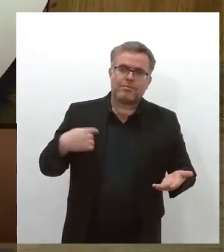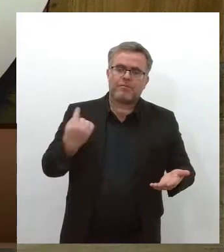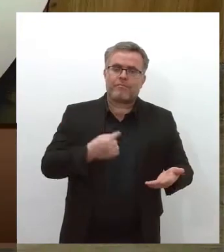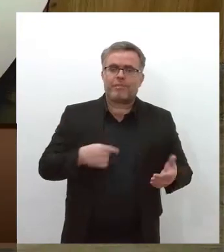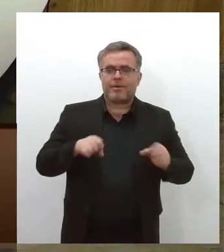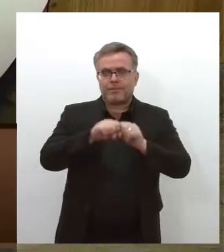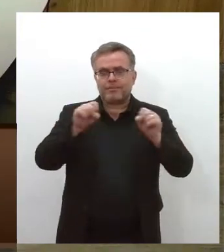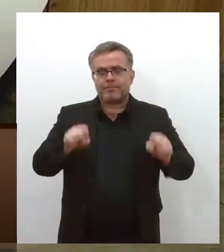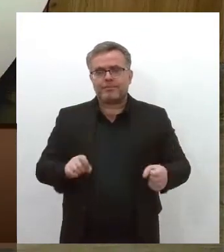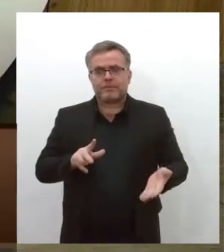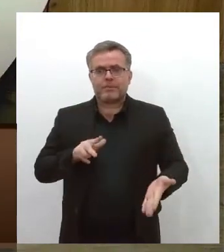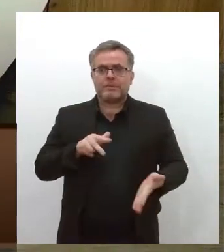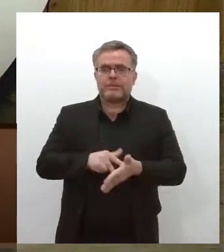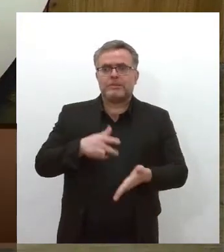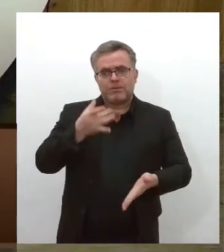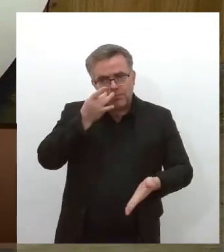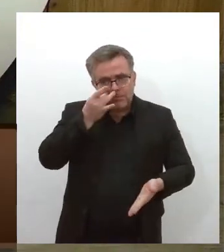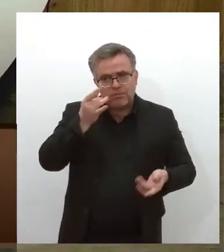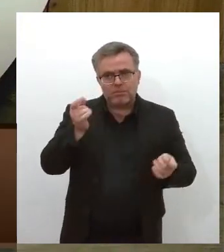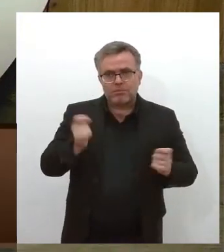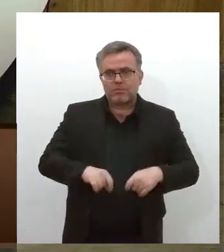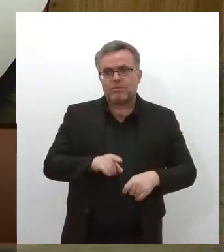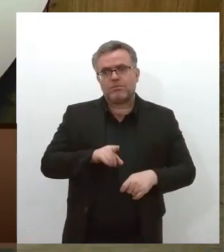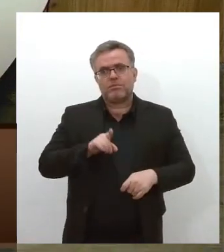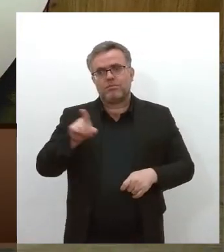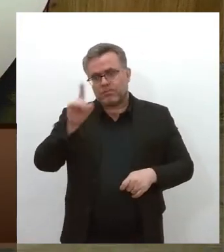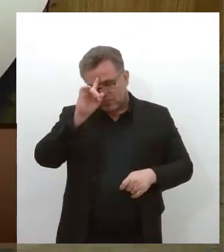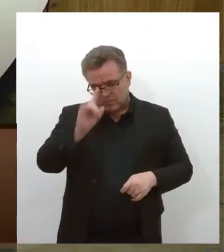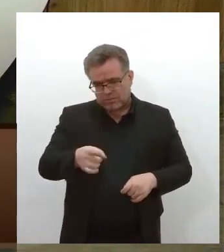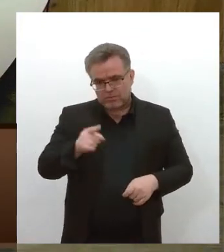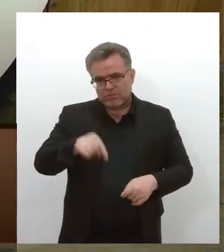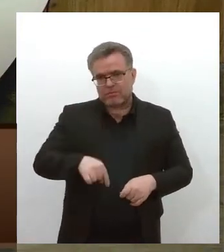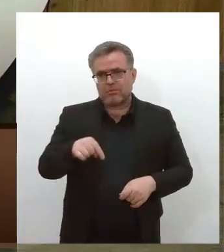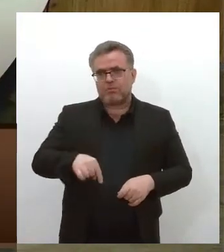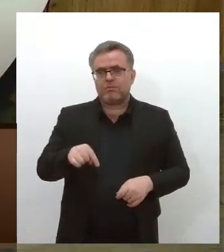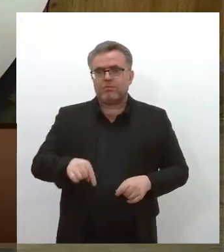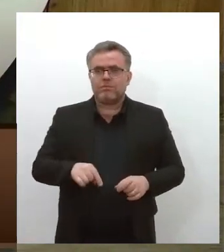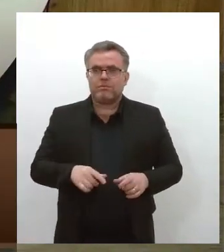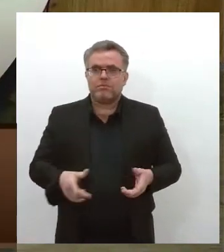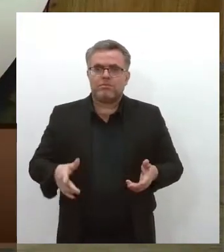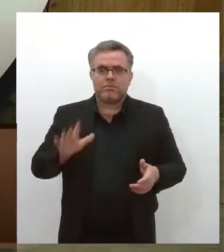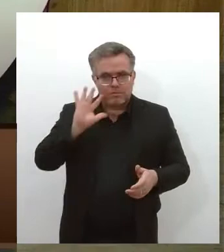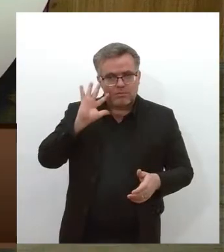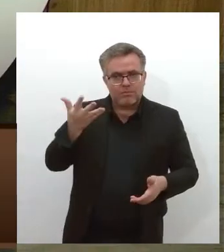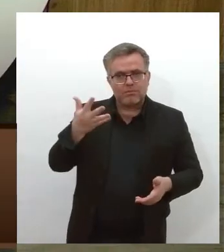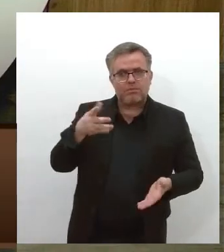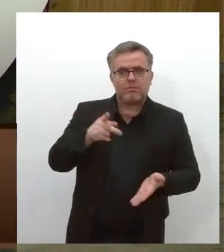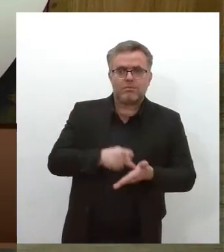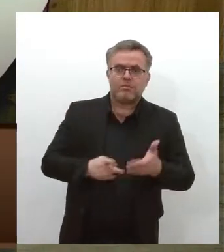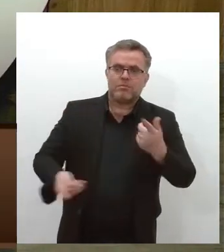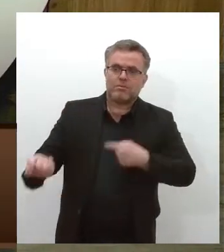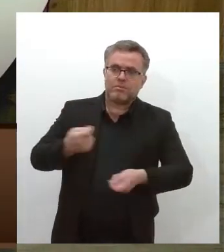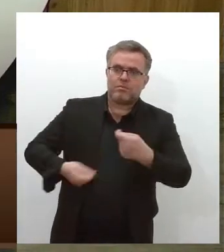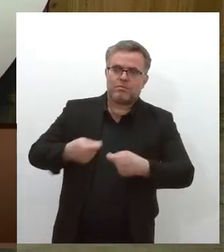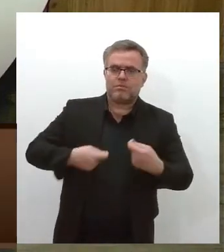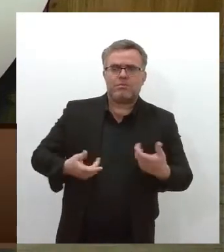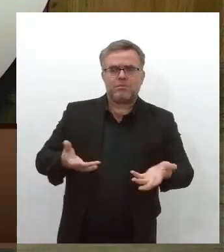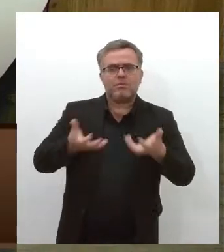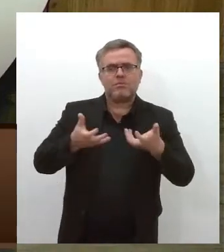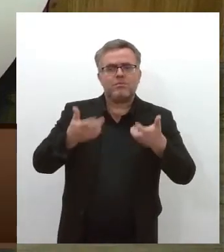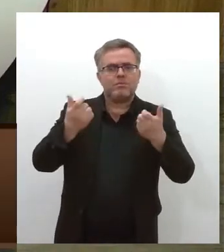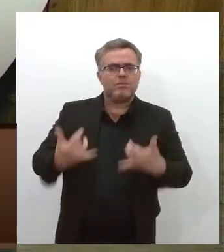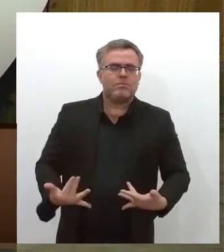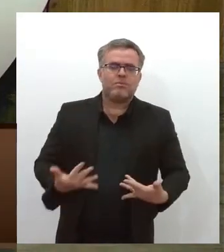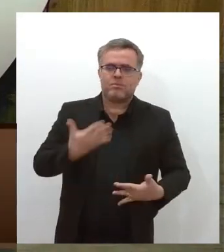que é o Congresso quem manda no país. É quem decide, é quem negocia, é quem faz tudo. Eu queria que o senhor falasse um pouquinho para a gente e